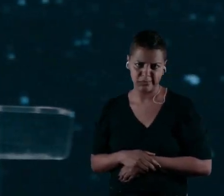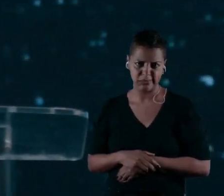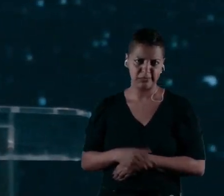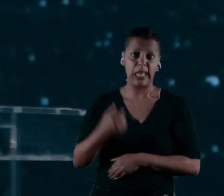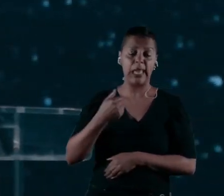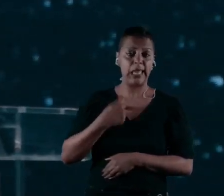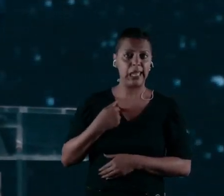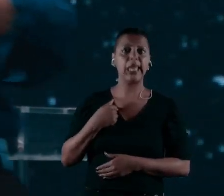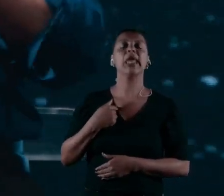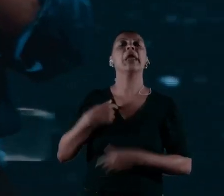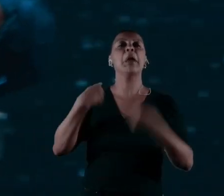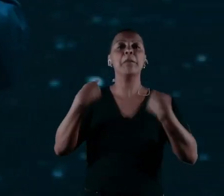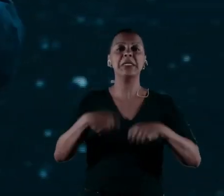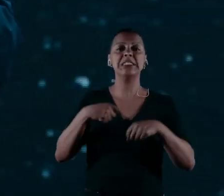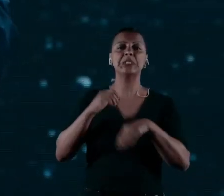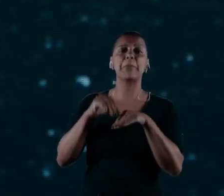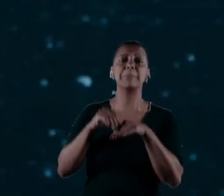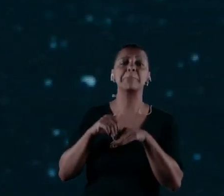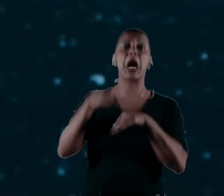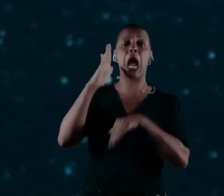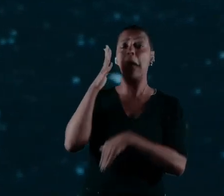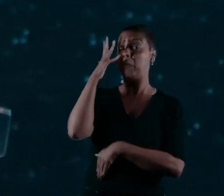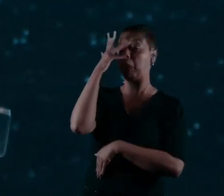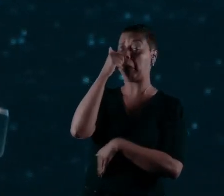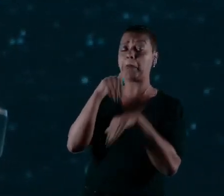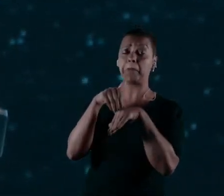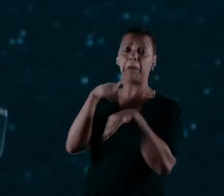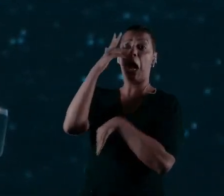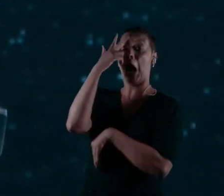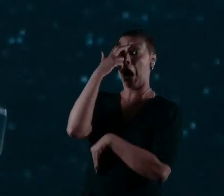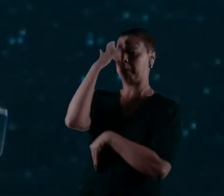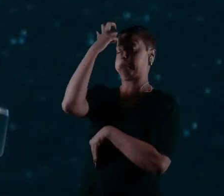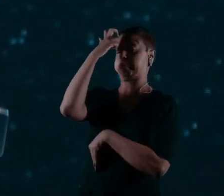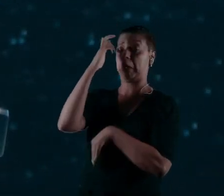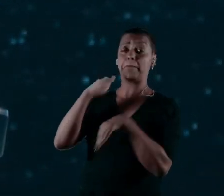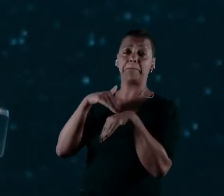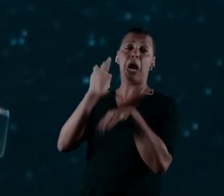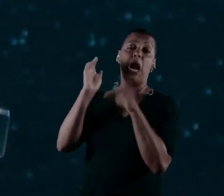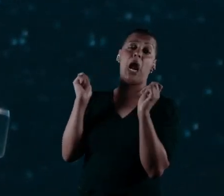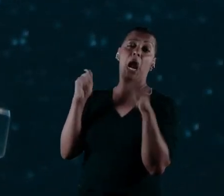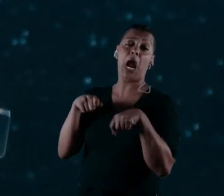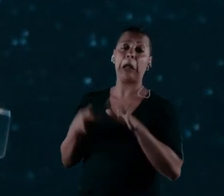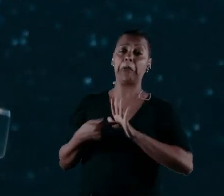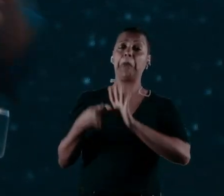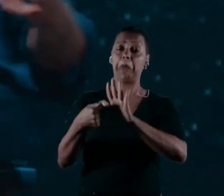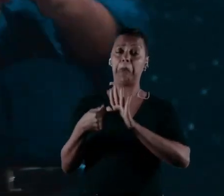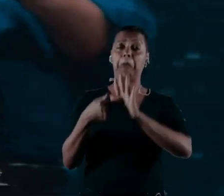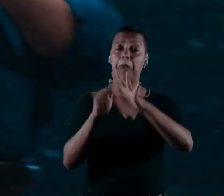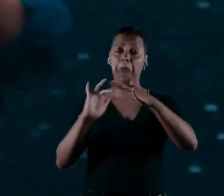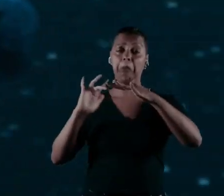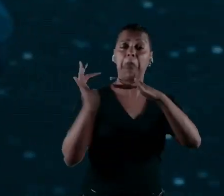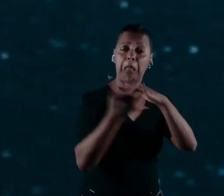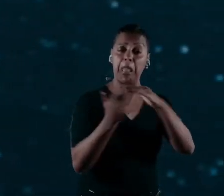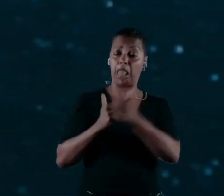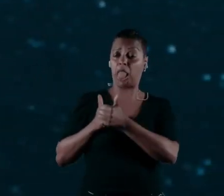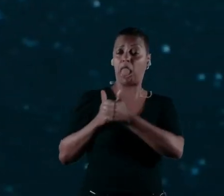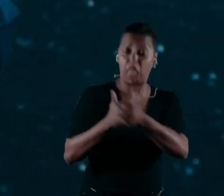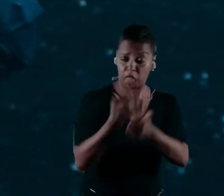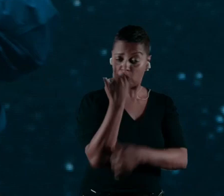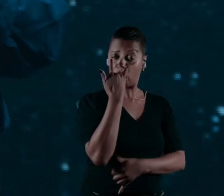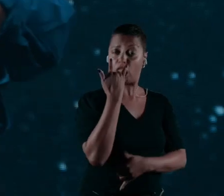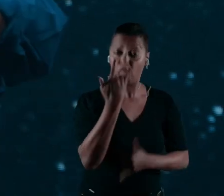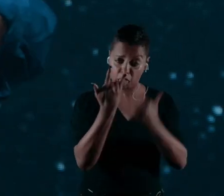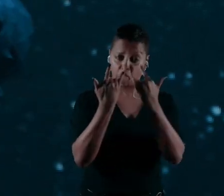mais parecer mais belo, cada vez mais inteligente, cada vez mais competente. Porque as pessoas estão acreditando nesta